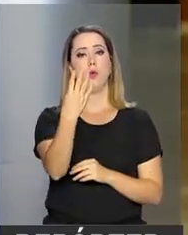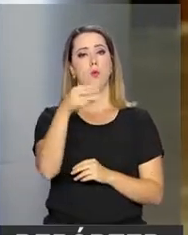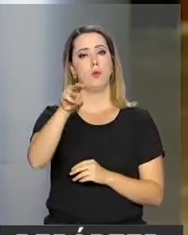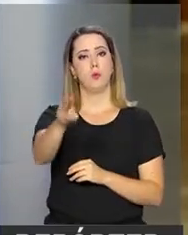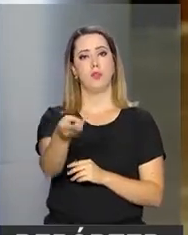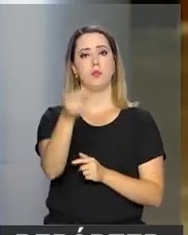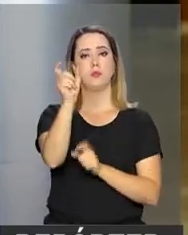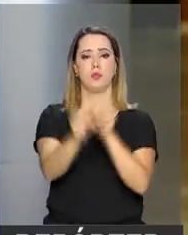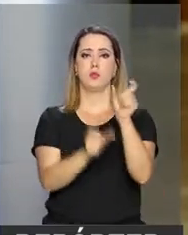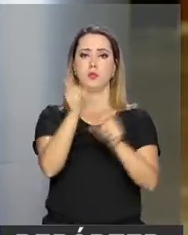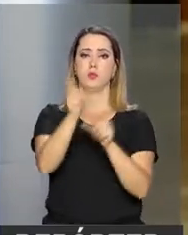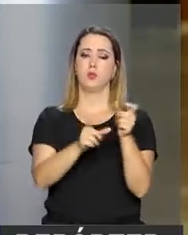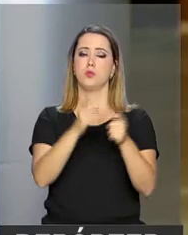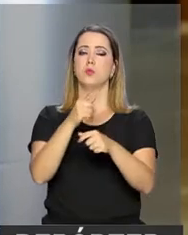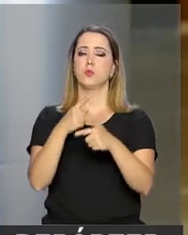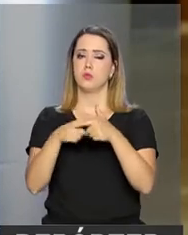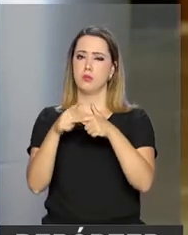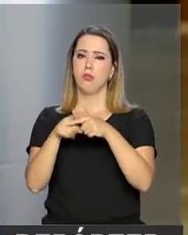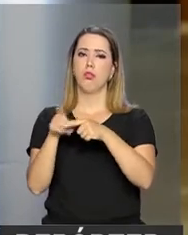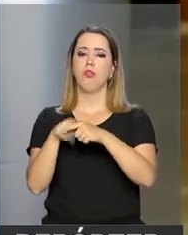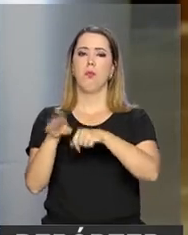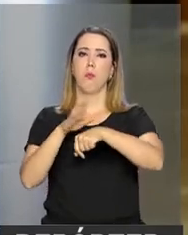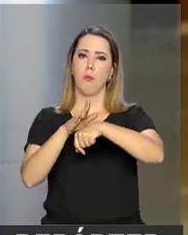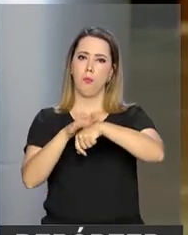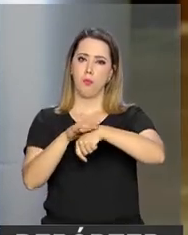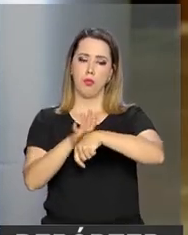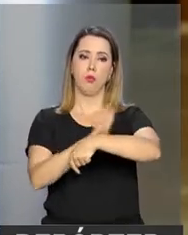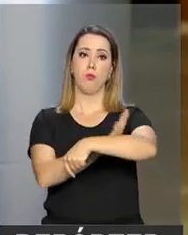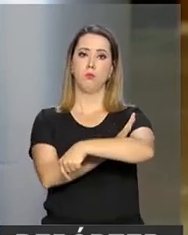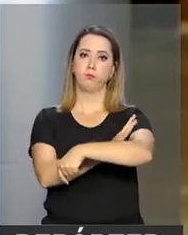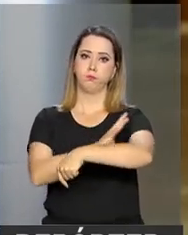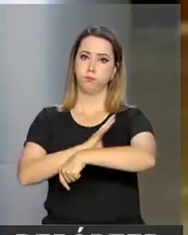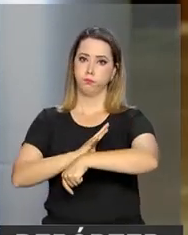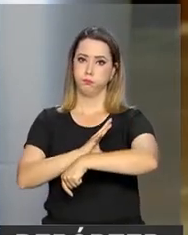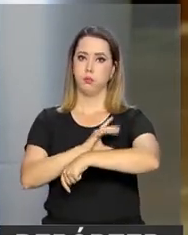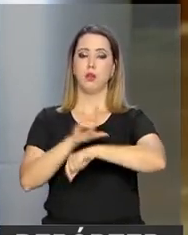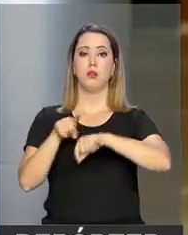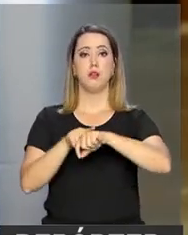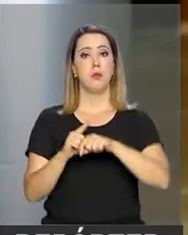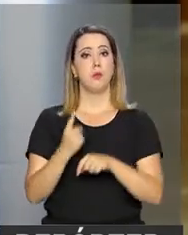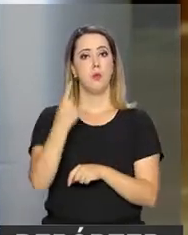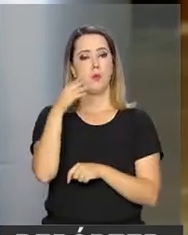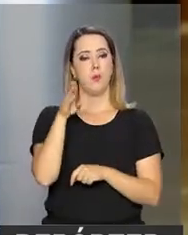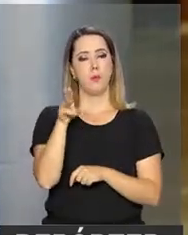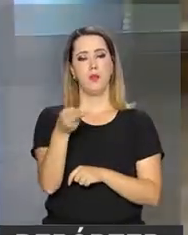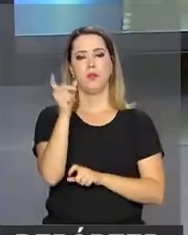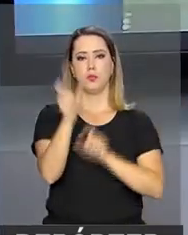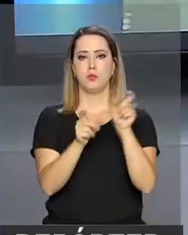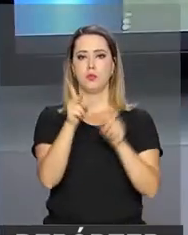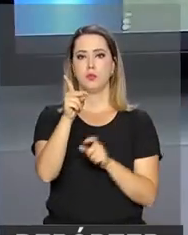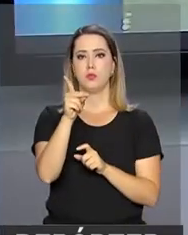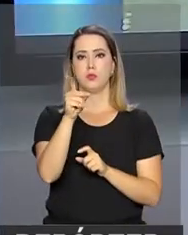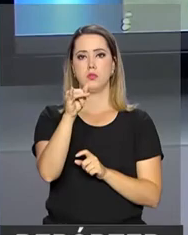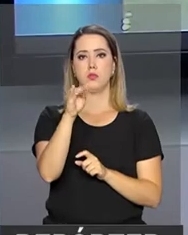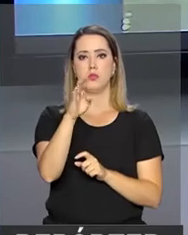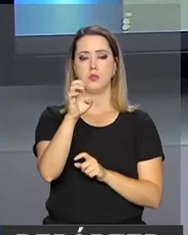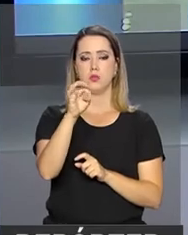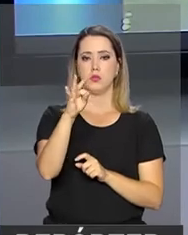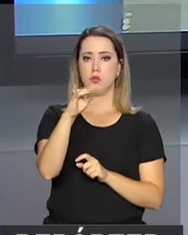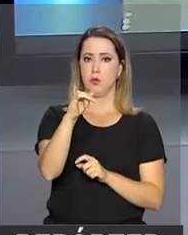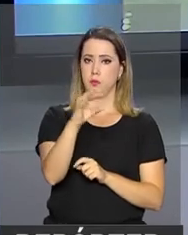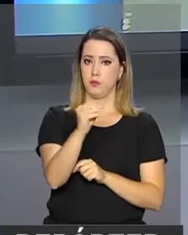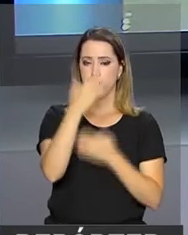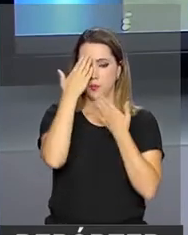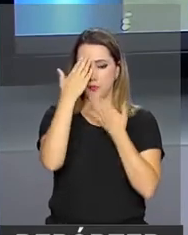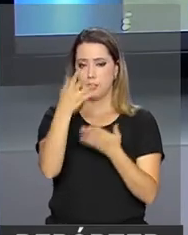mil pacientes com hipertensão e de mais de 1 milhão de pacientes diabéticos. É com você, Roberto. Tá certo, Pablo.